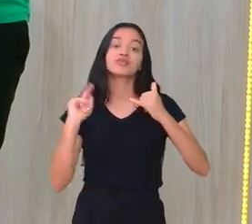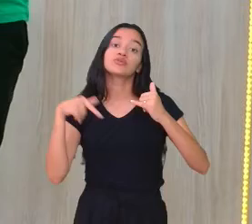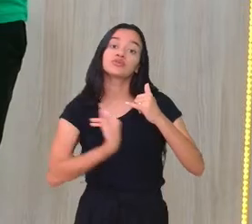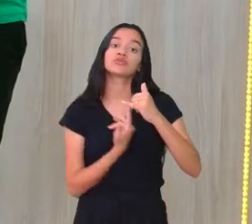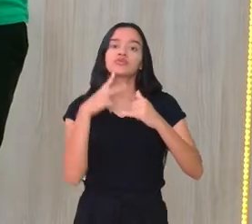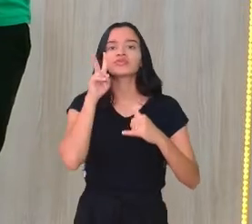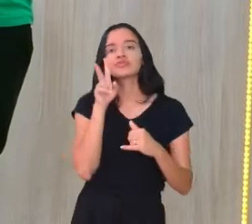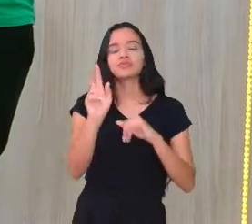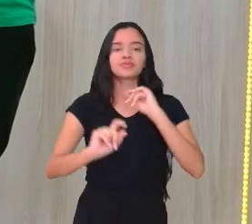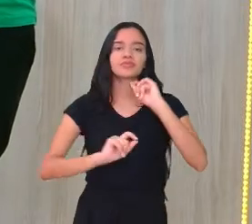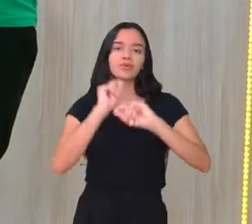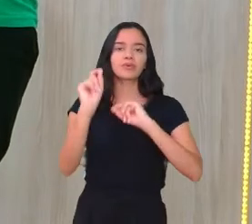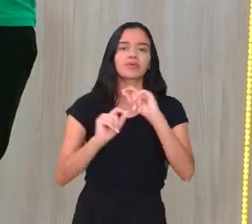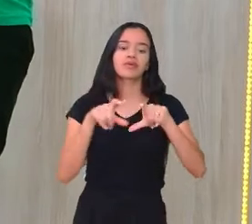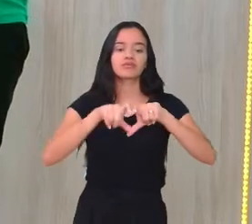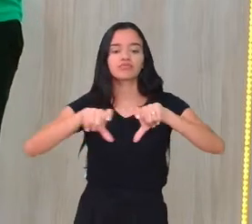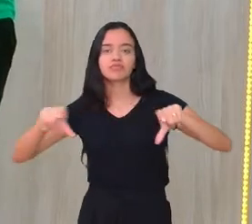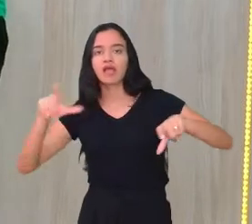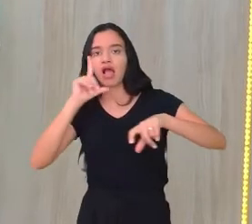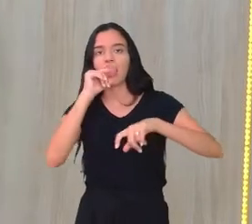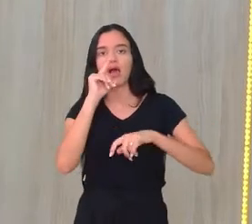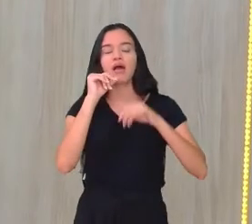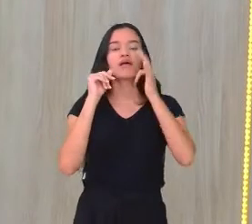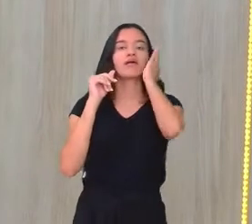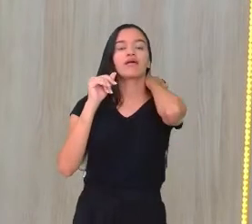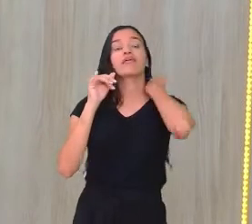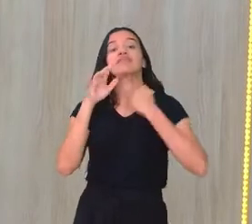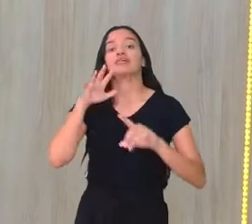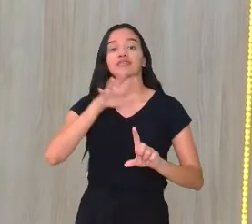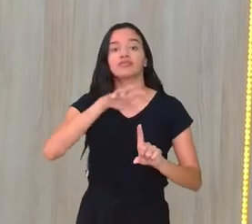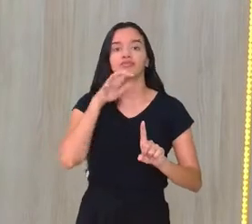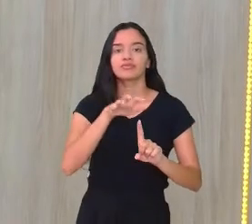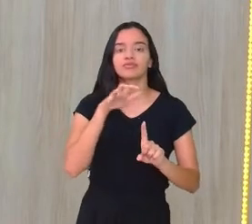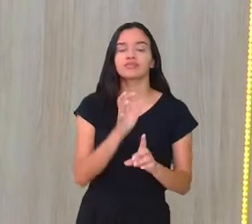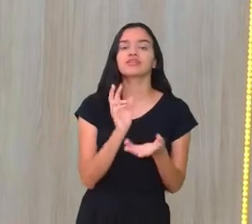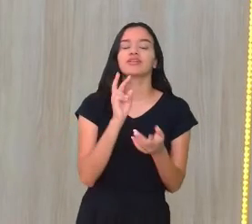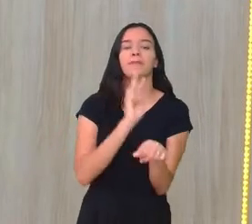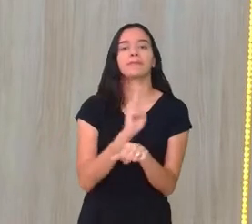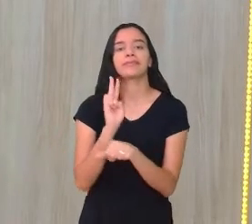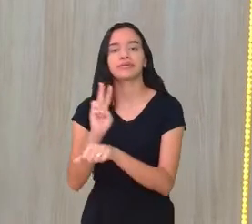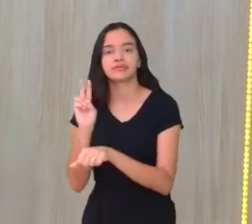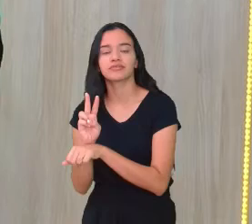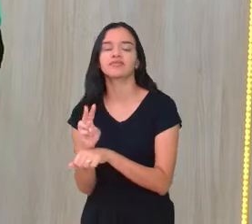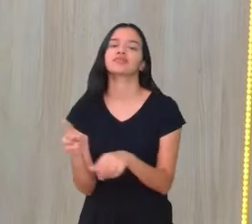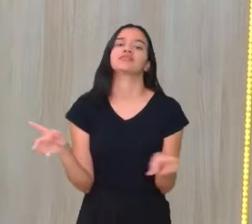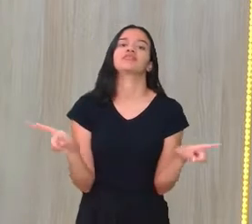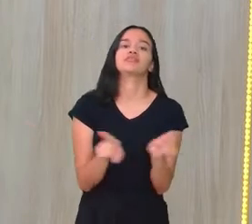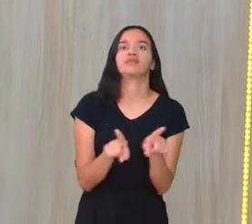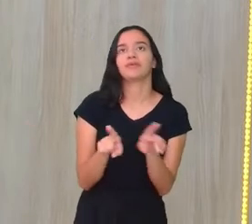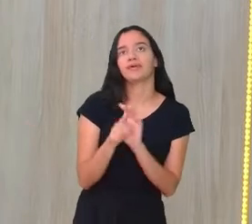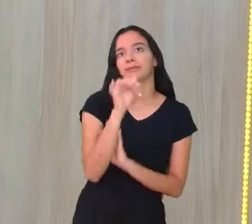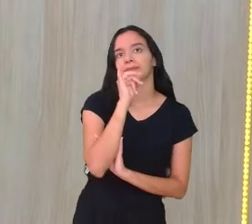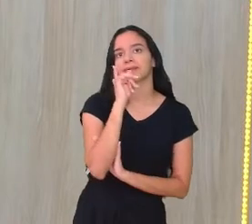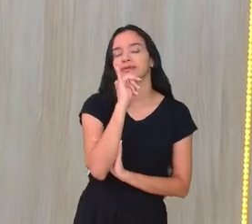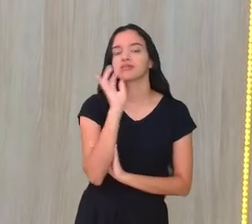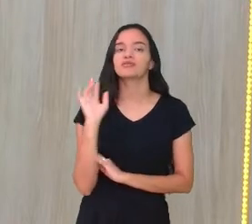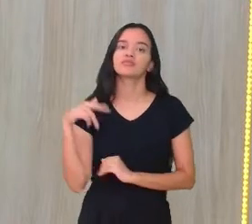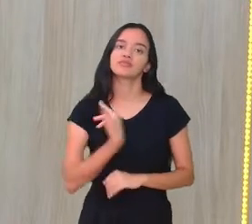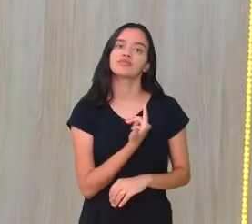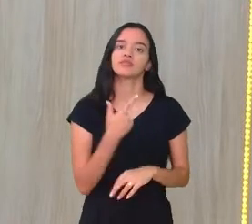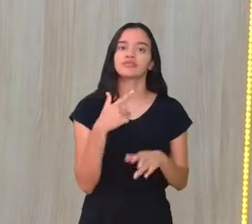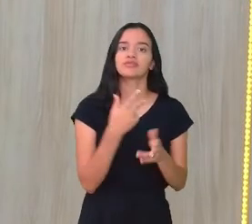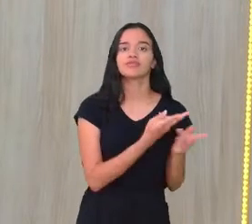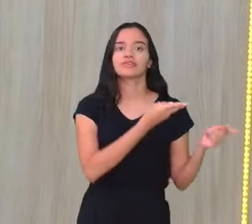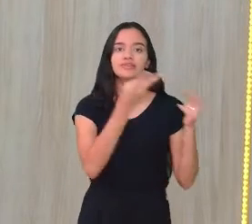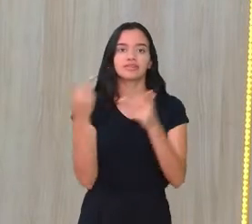vimos que o saneamento básico ele vai influenciar na preservação ambiental, né? Então, por exemplo, a gente visita ali